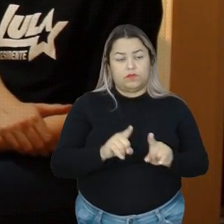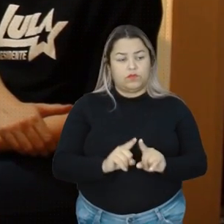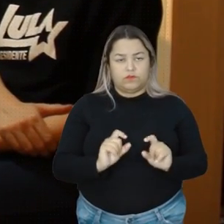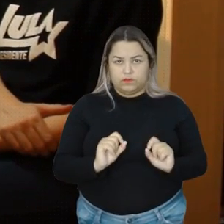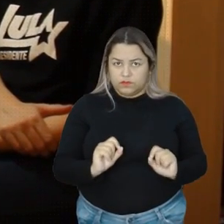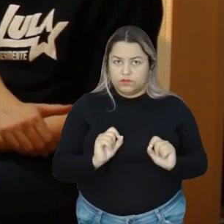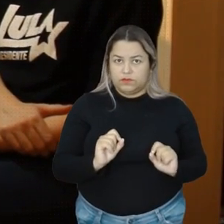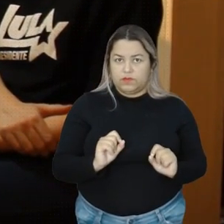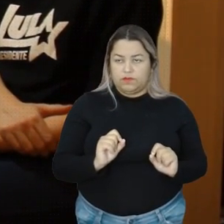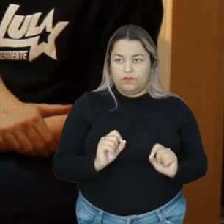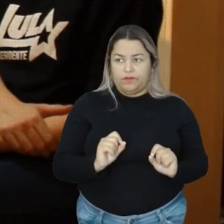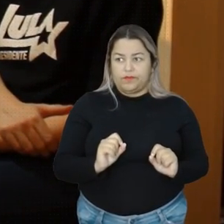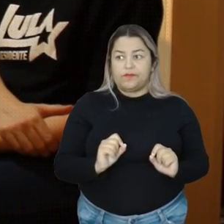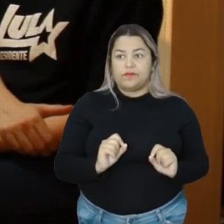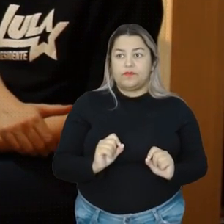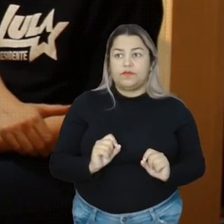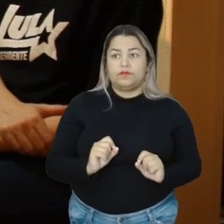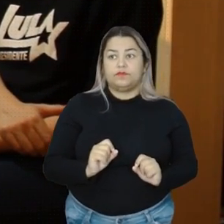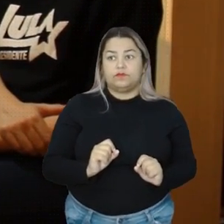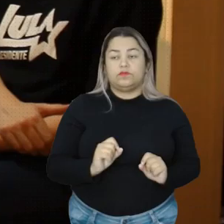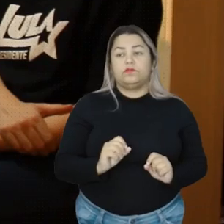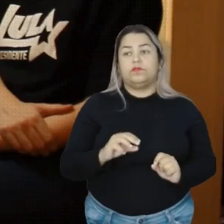e o